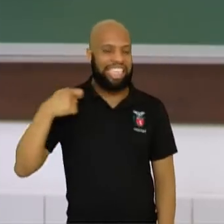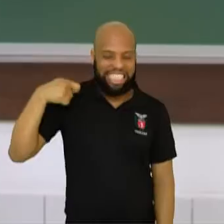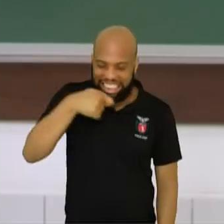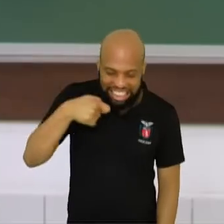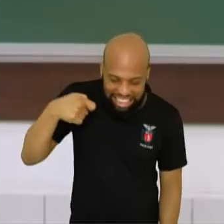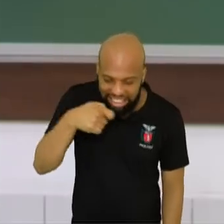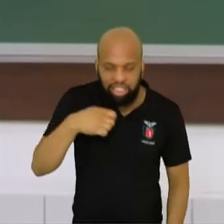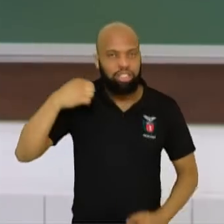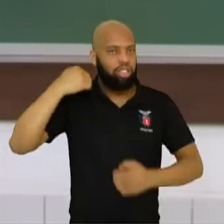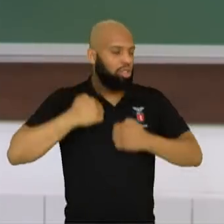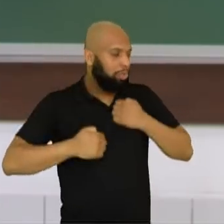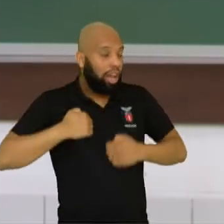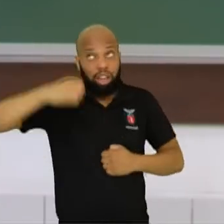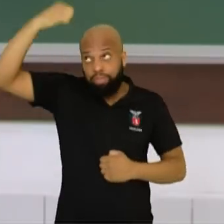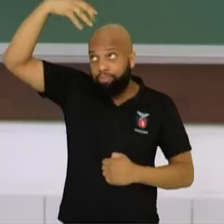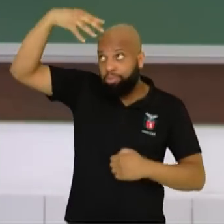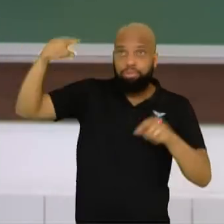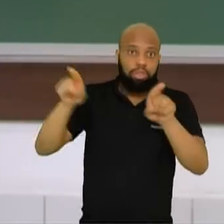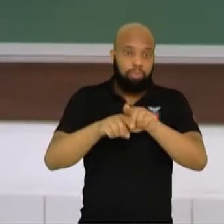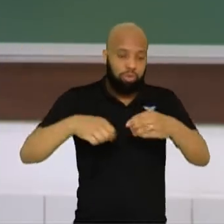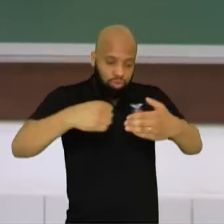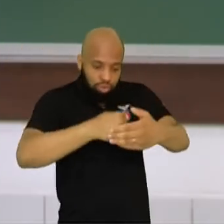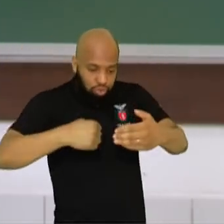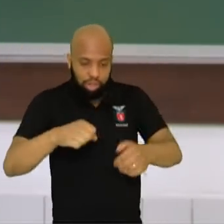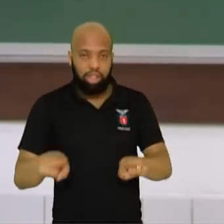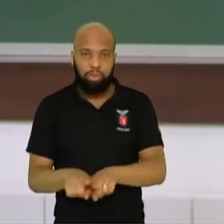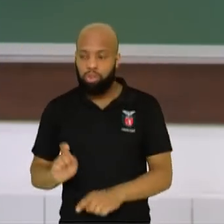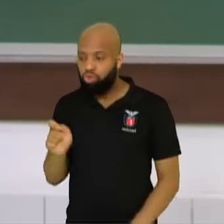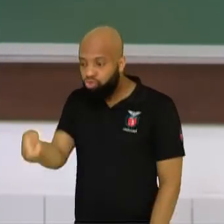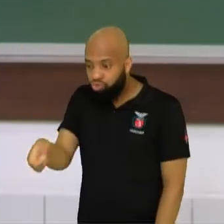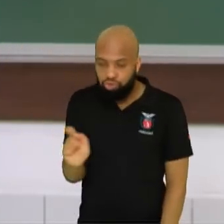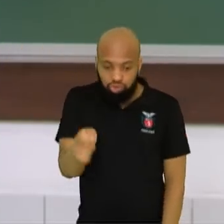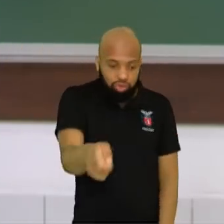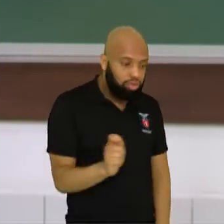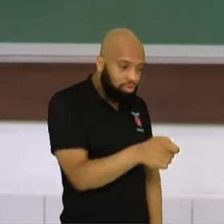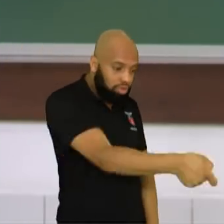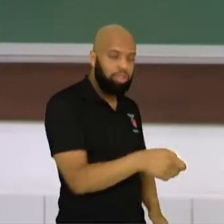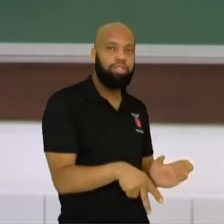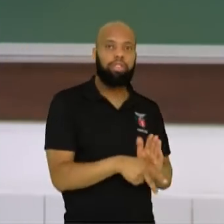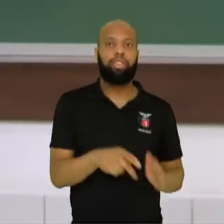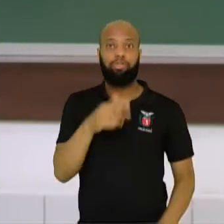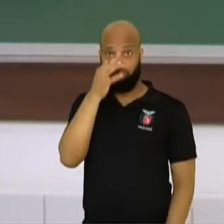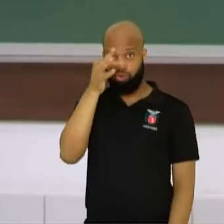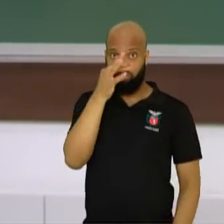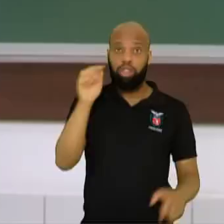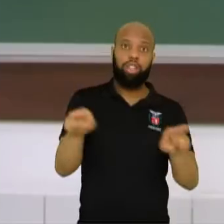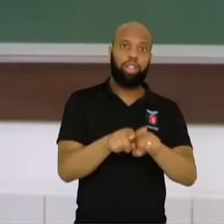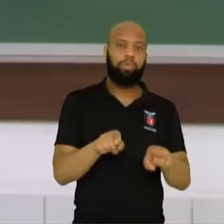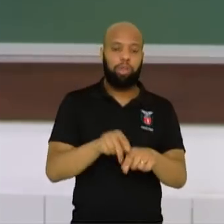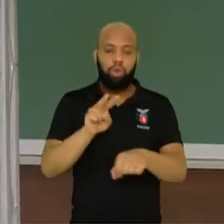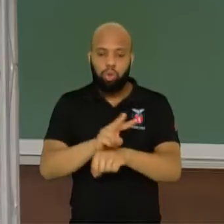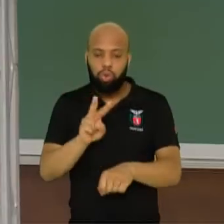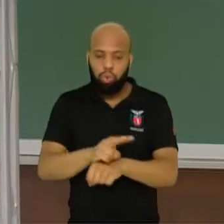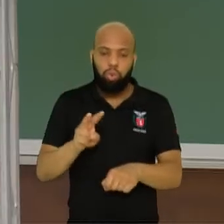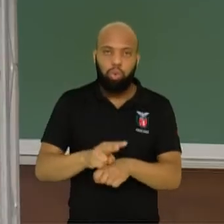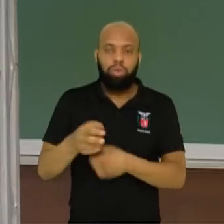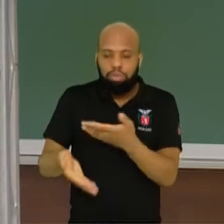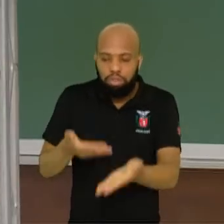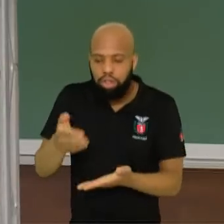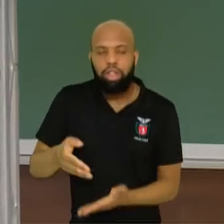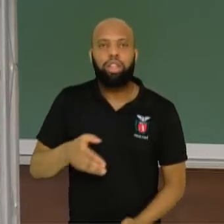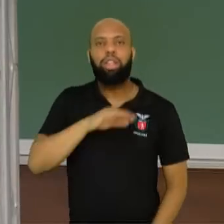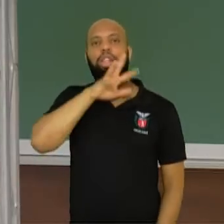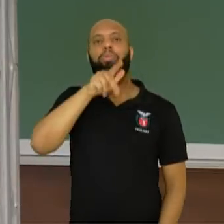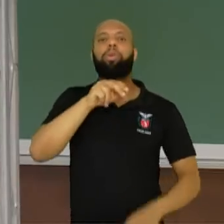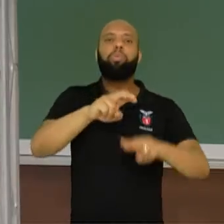os rios. Letra C, os lagos. Ou letra D, os oceanos. Dá uma pensadinha e eu já volto com a resposta